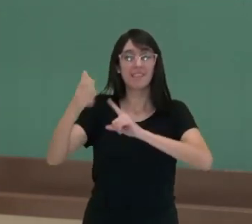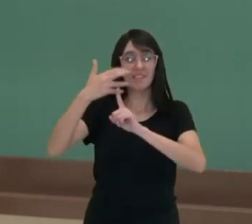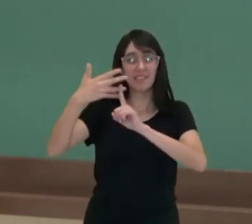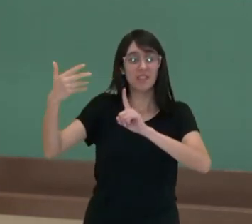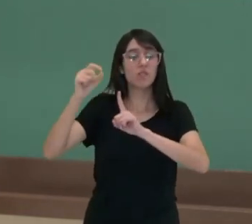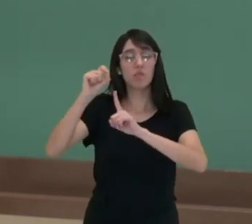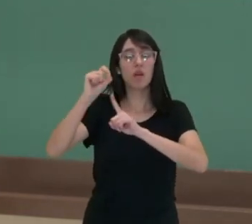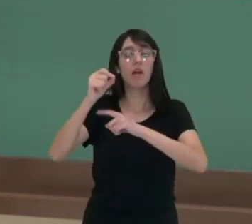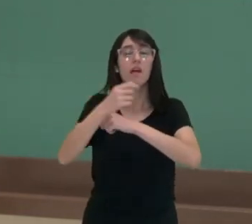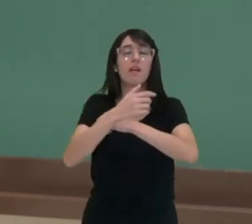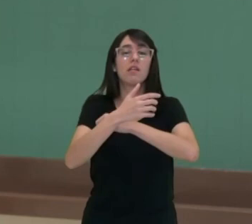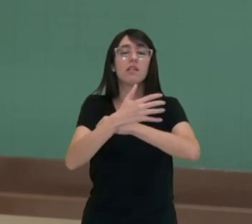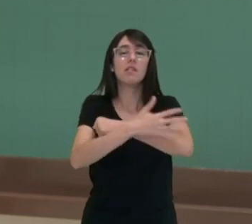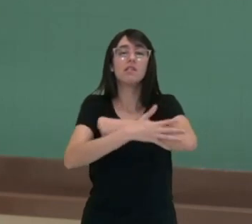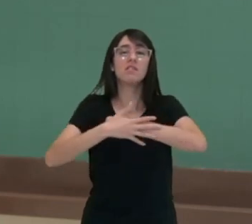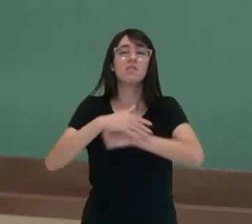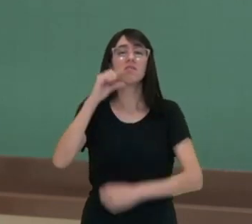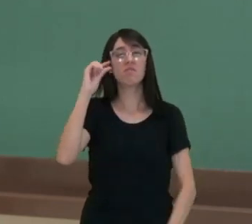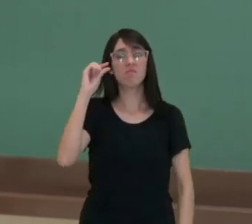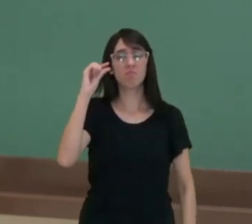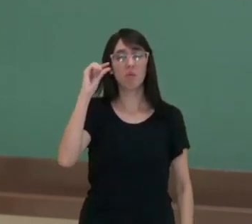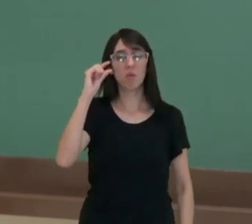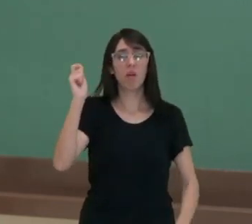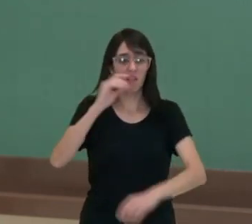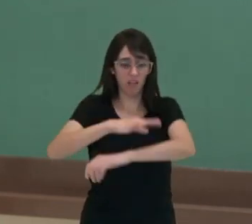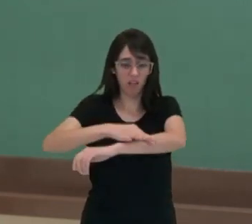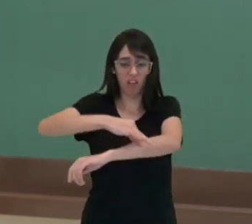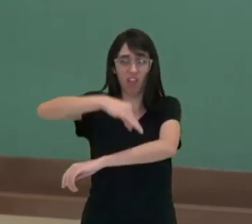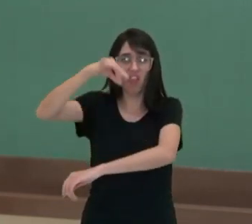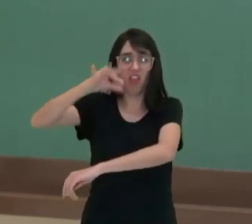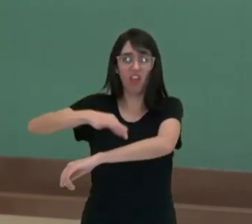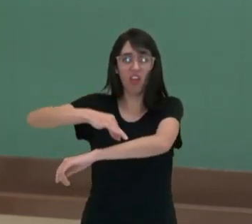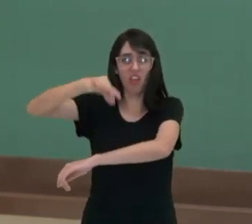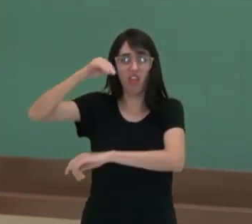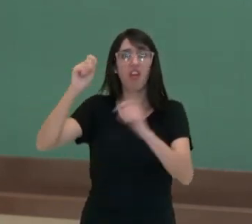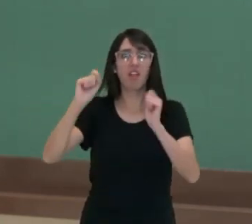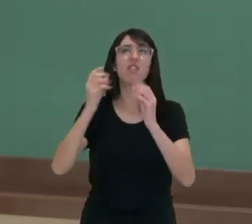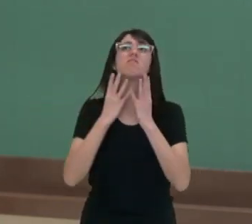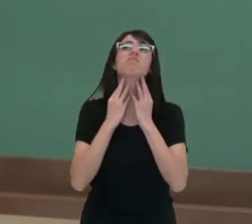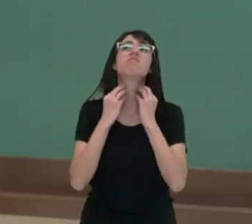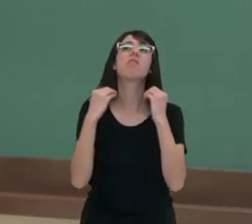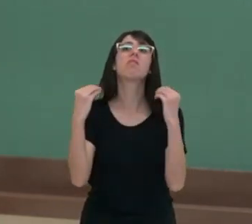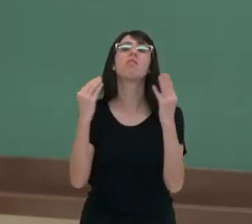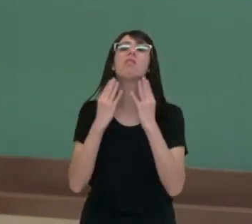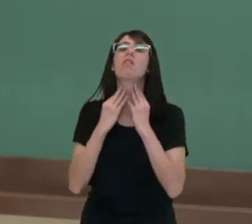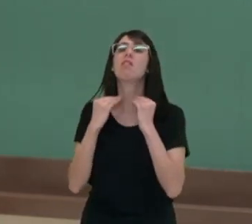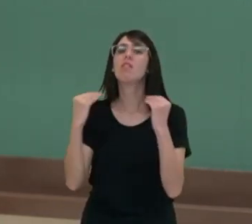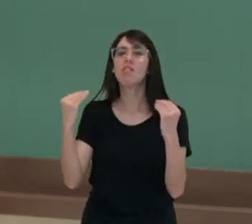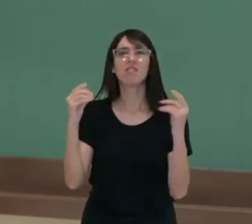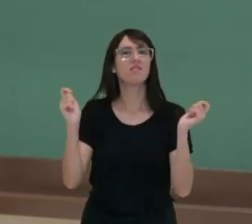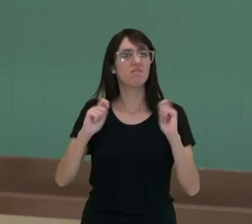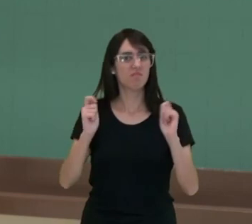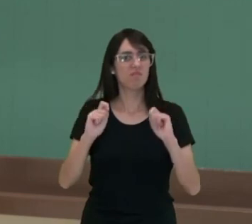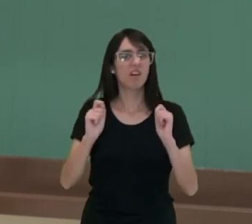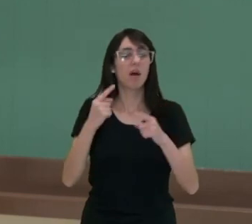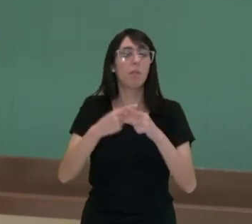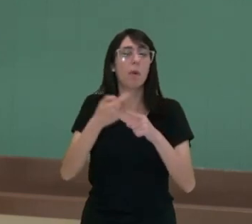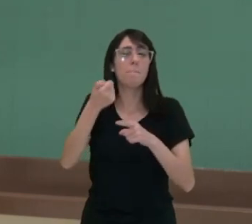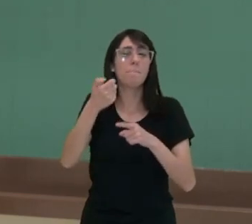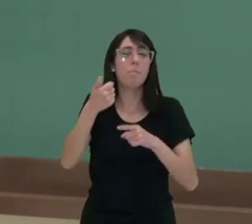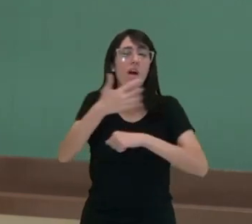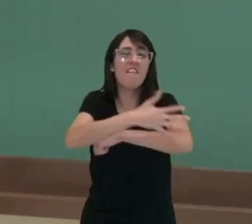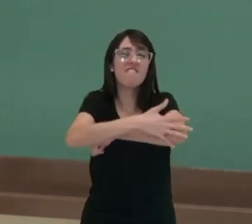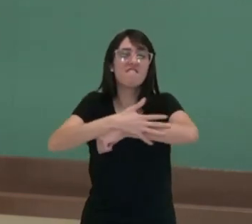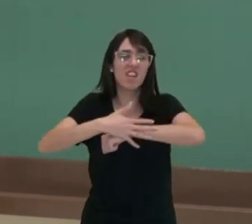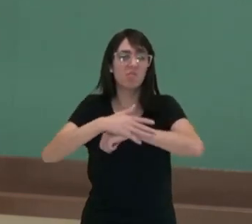tem fibras, então ela consegue esticar assim, a pele muito, assim, às vezes eles conseguem tirar do pescoço,